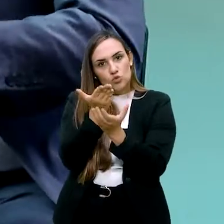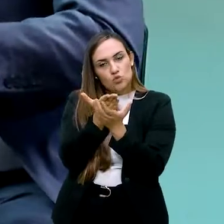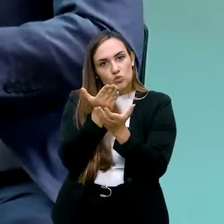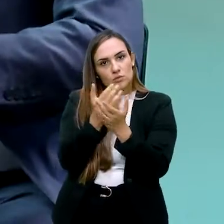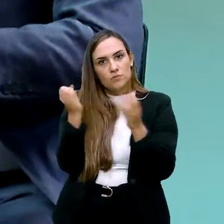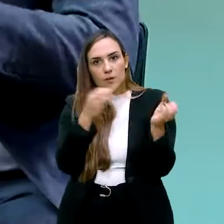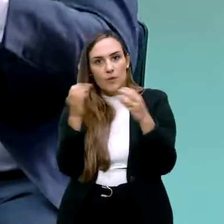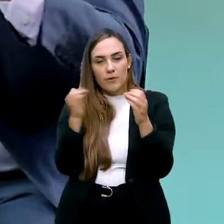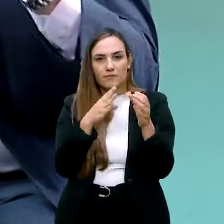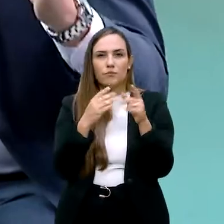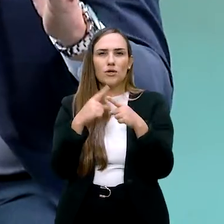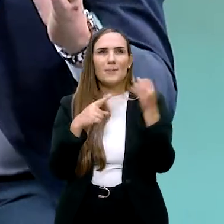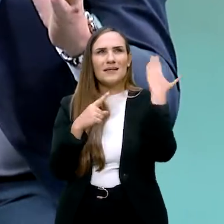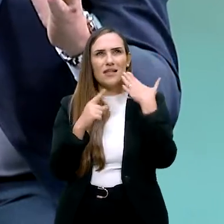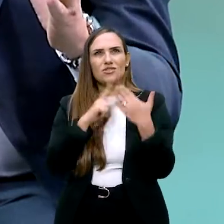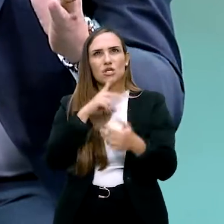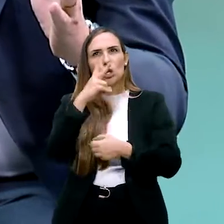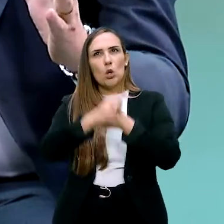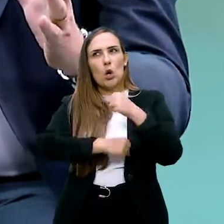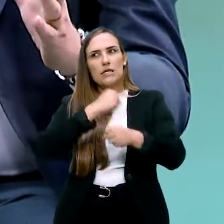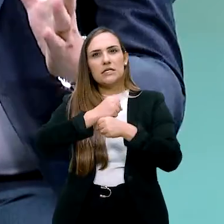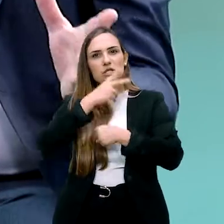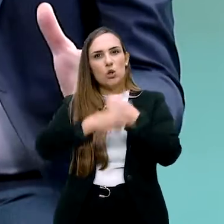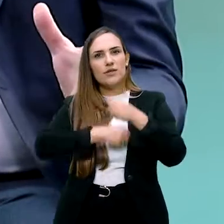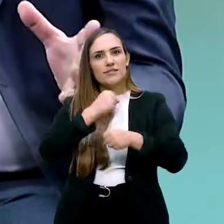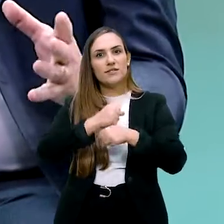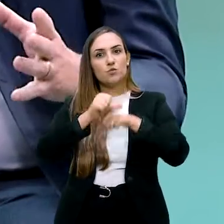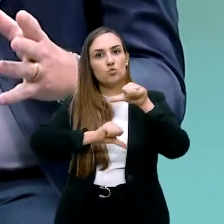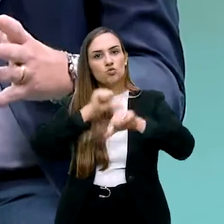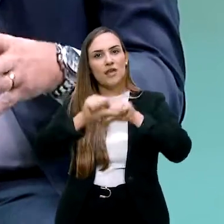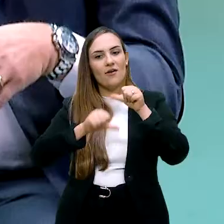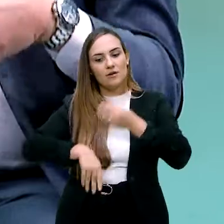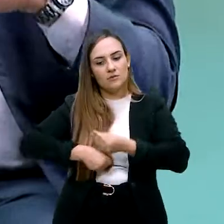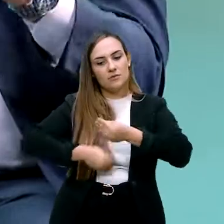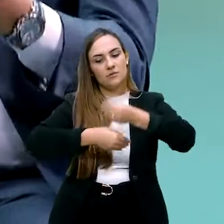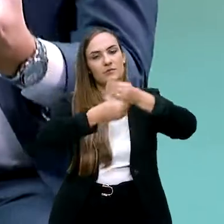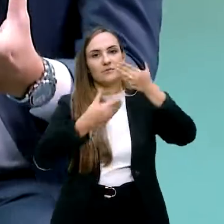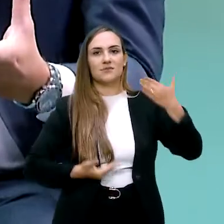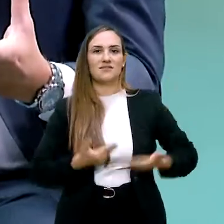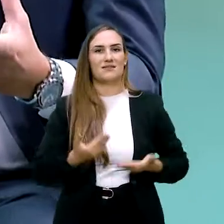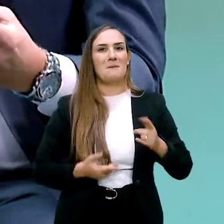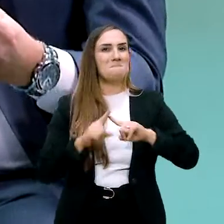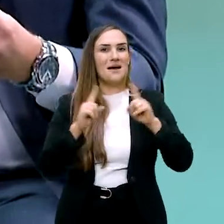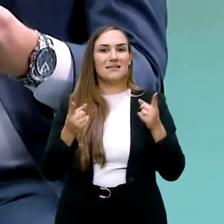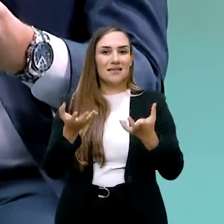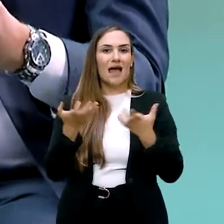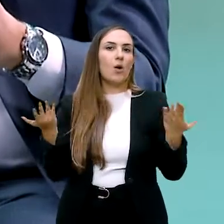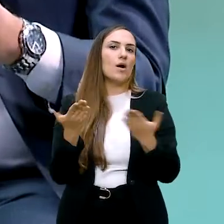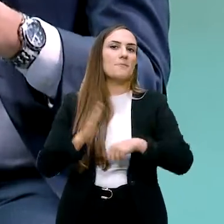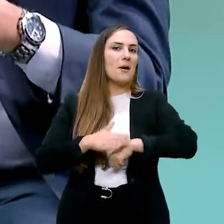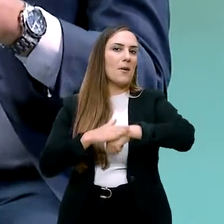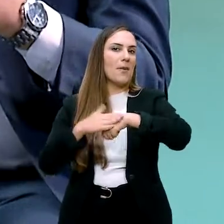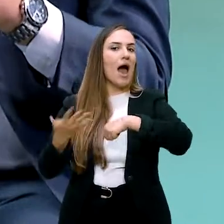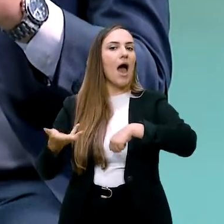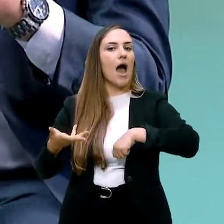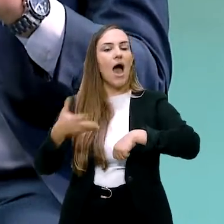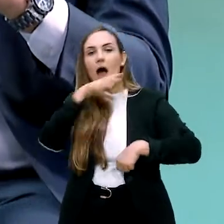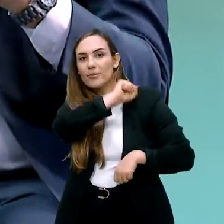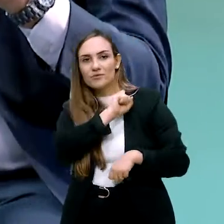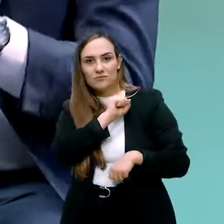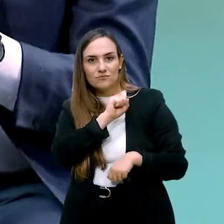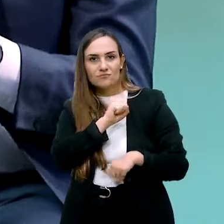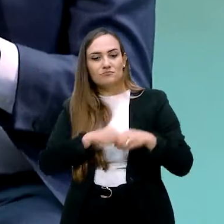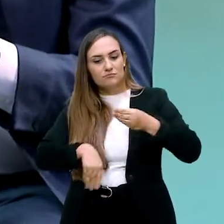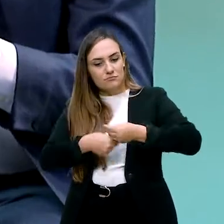de atualização a cada 2 anos. E a ideia da agência era antecipar esse prazo, fazer com que a atualização fosse